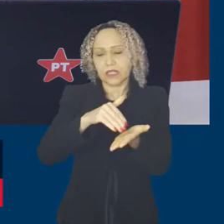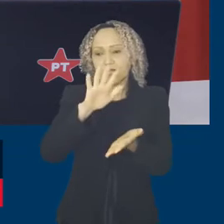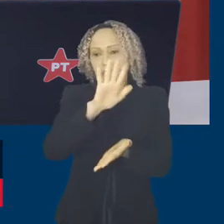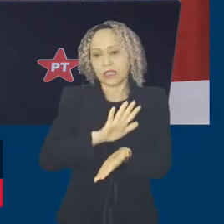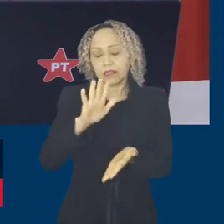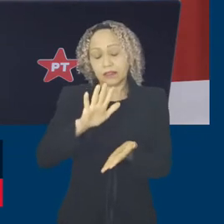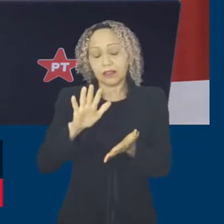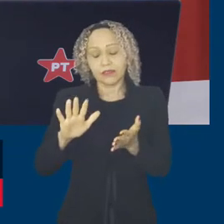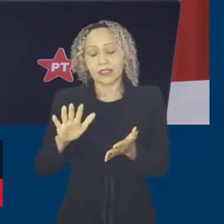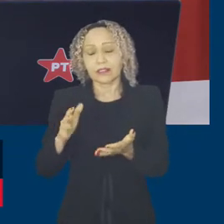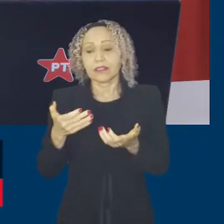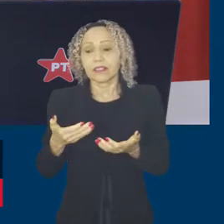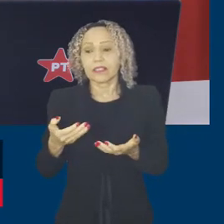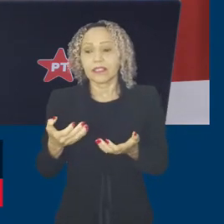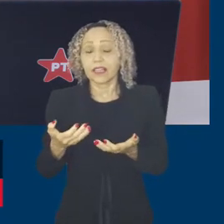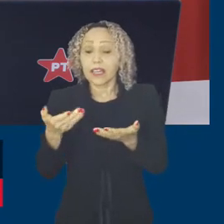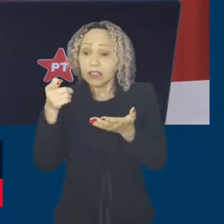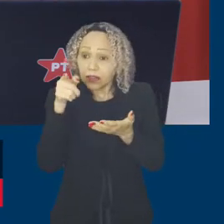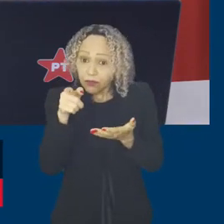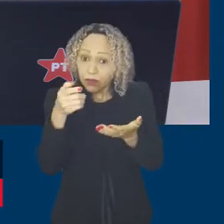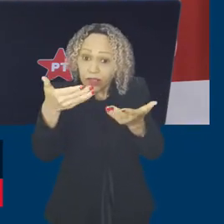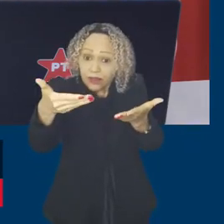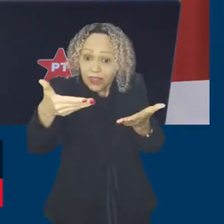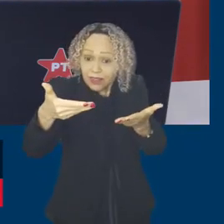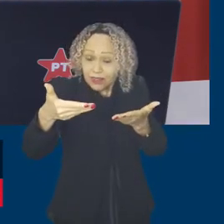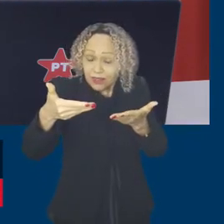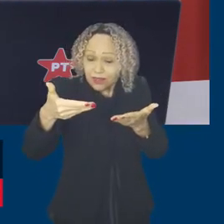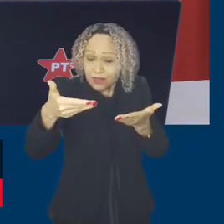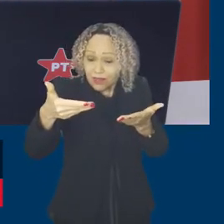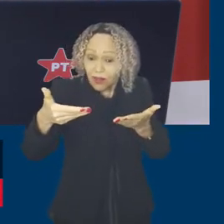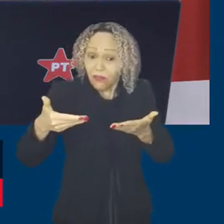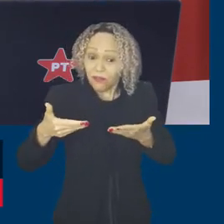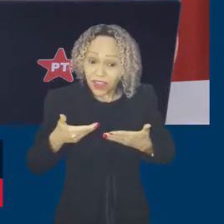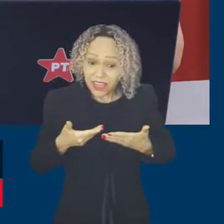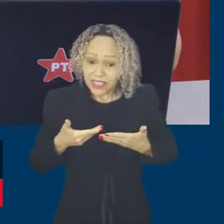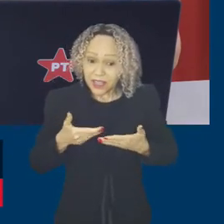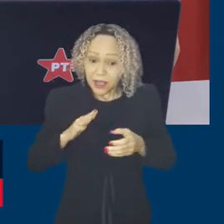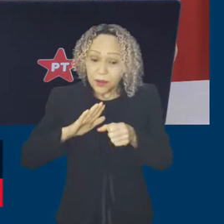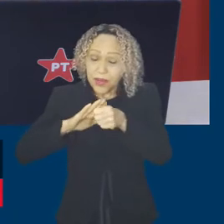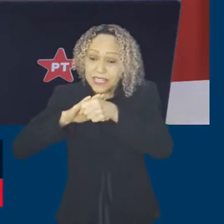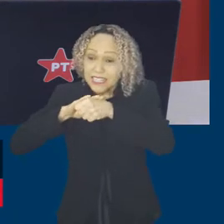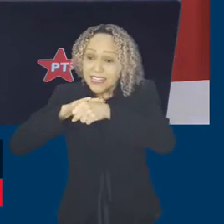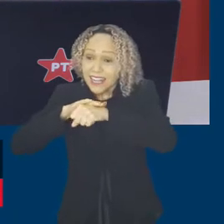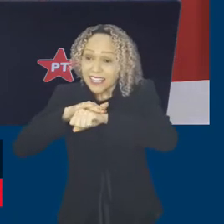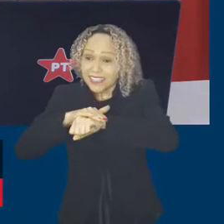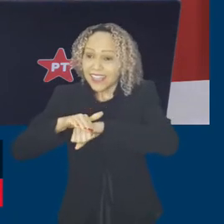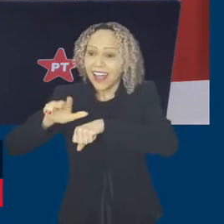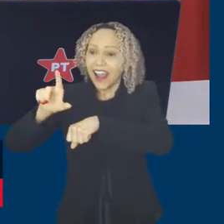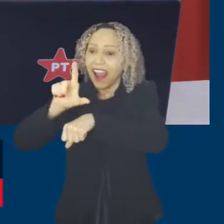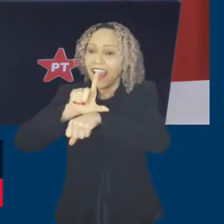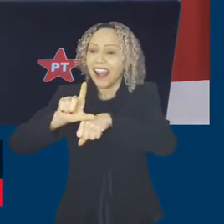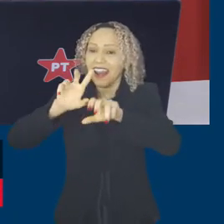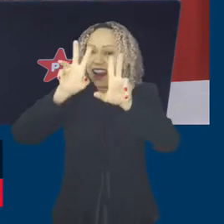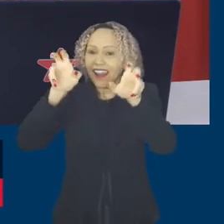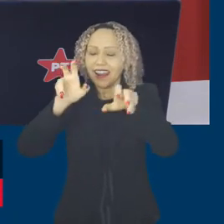Jantar Lilás, né, que é o encerramento aí desse encontro das parlamentares. Qual o objetivo desse jantar? O que, vocês